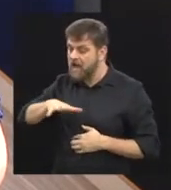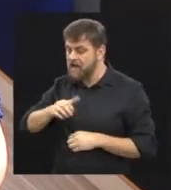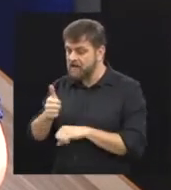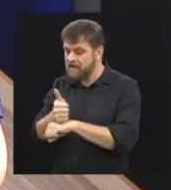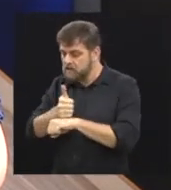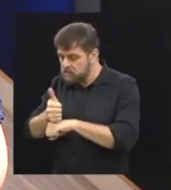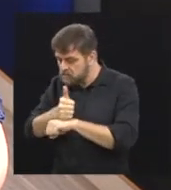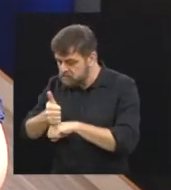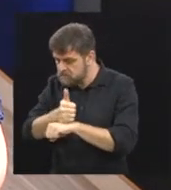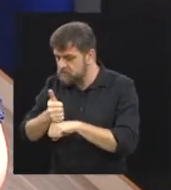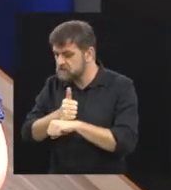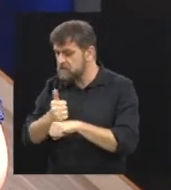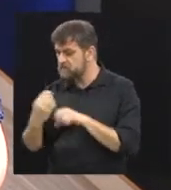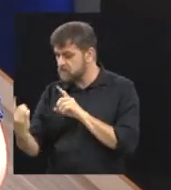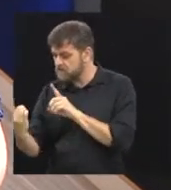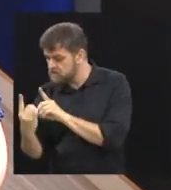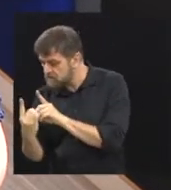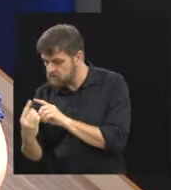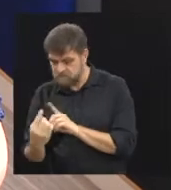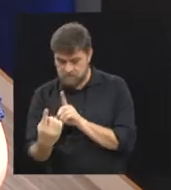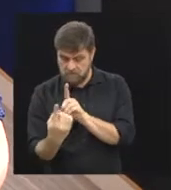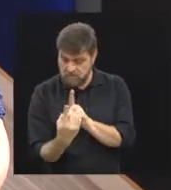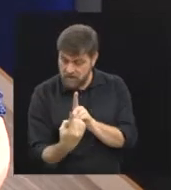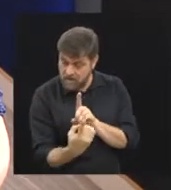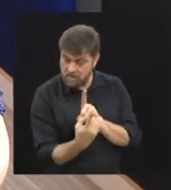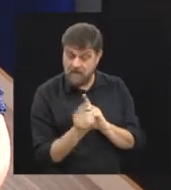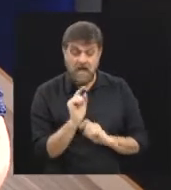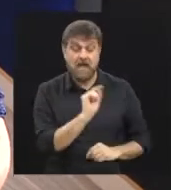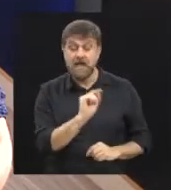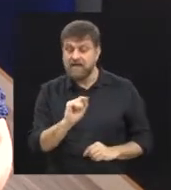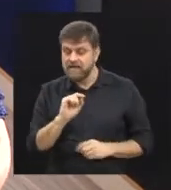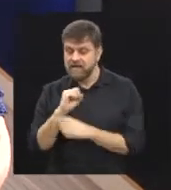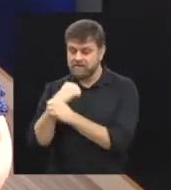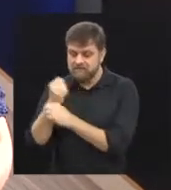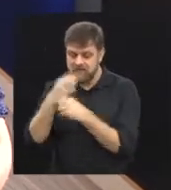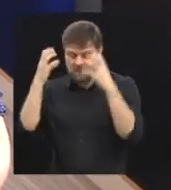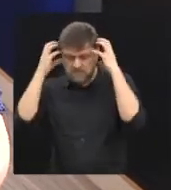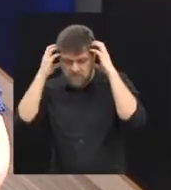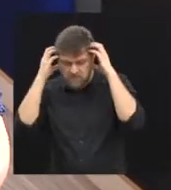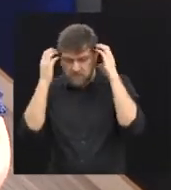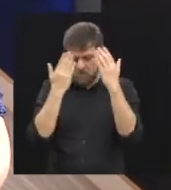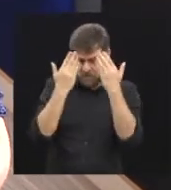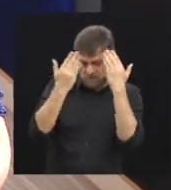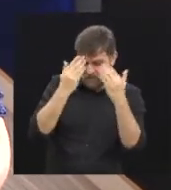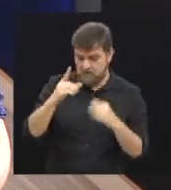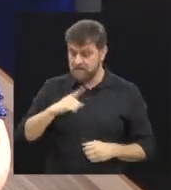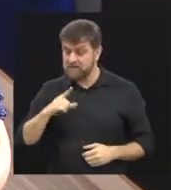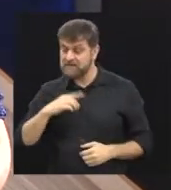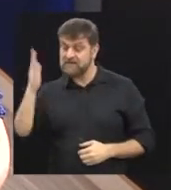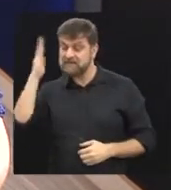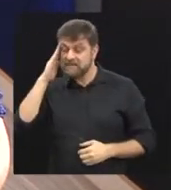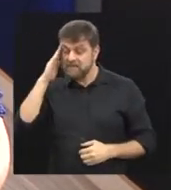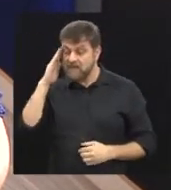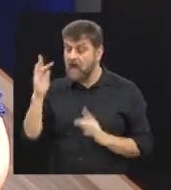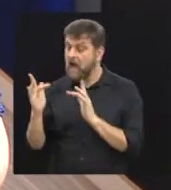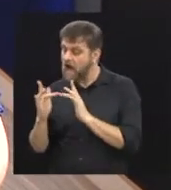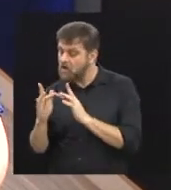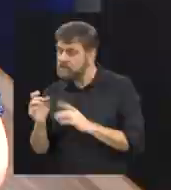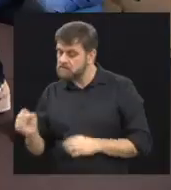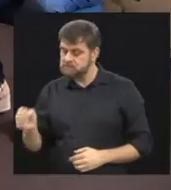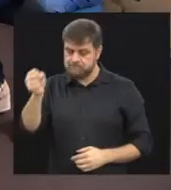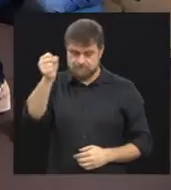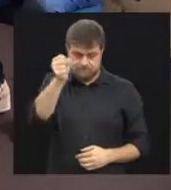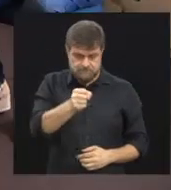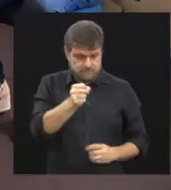que são os técnicos que vai ser atendido, e vai ser direcionado para cada técnico